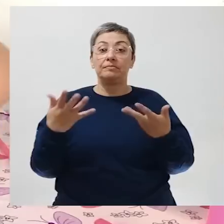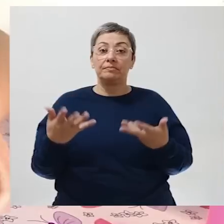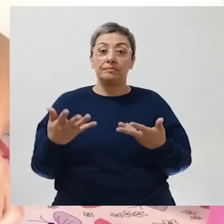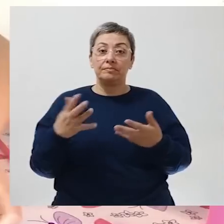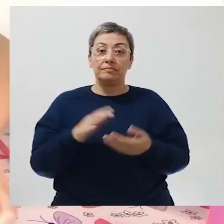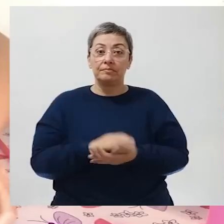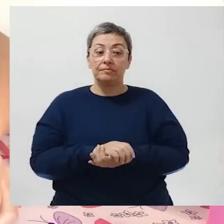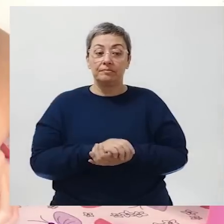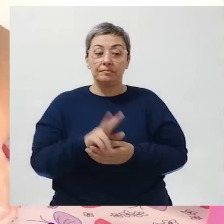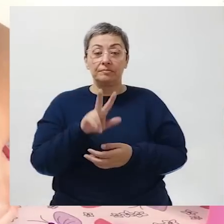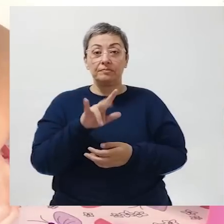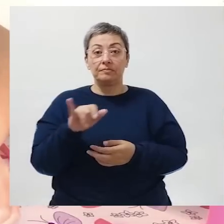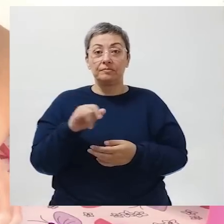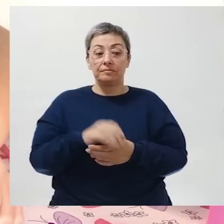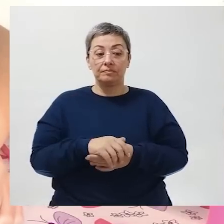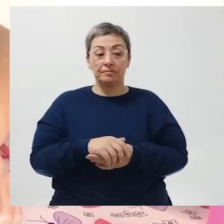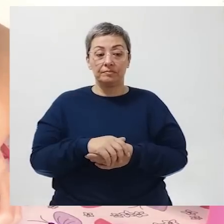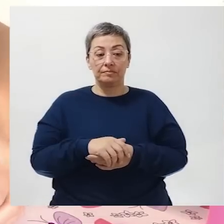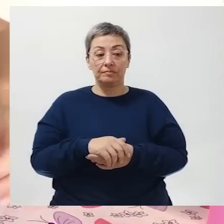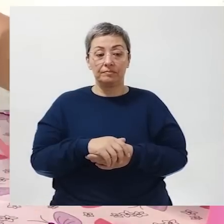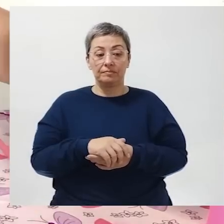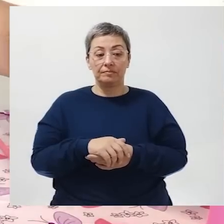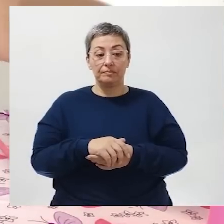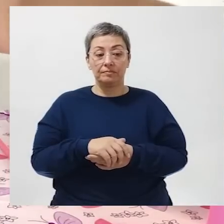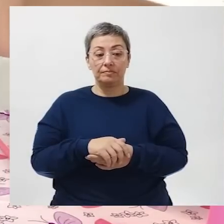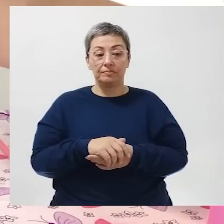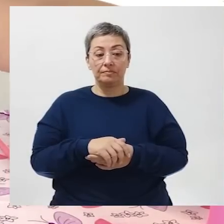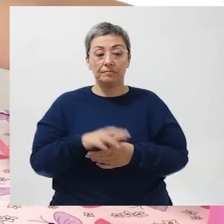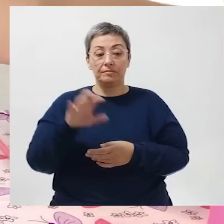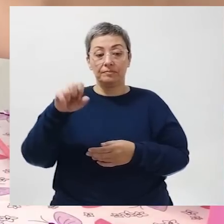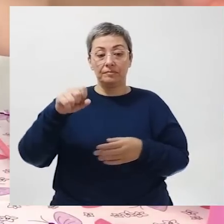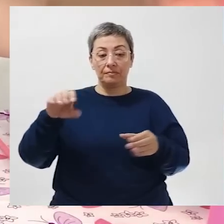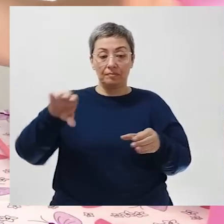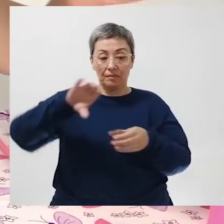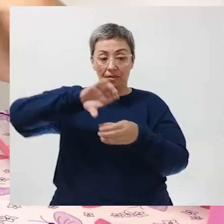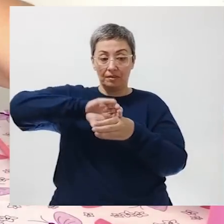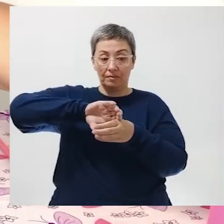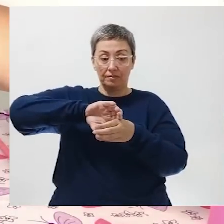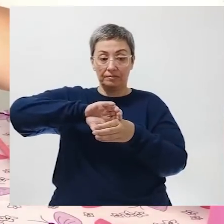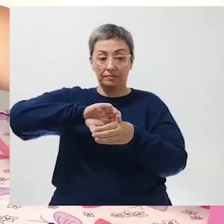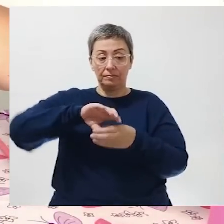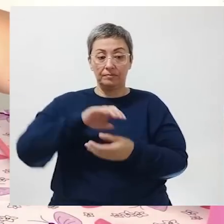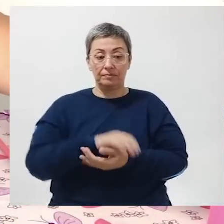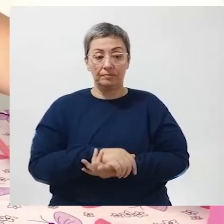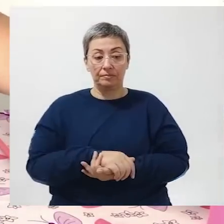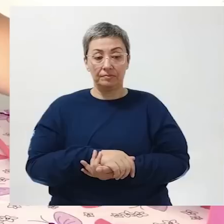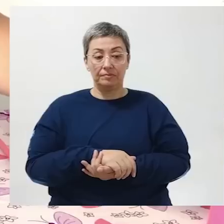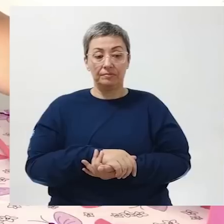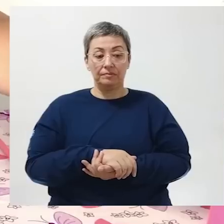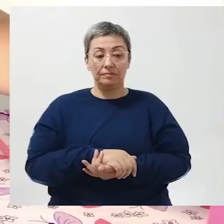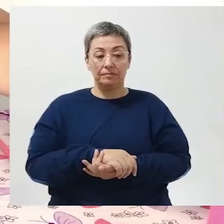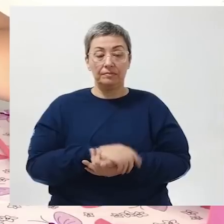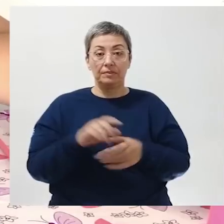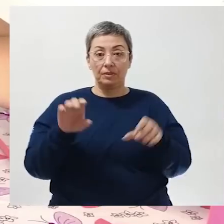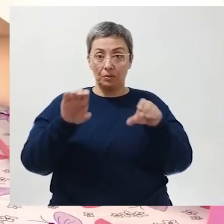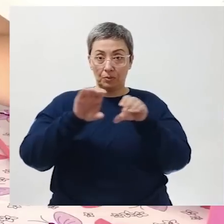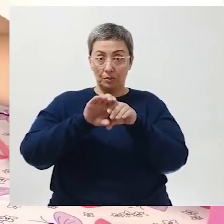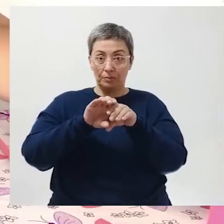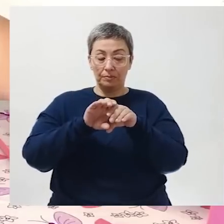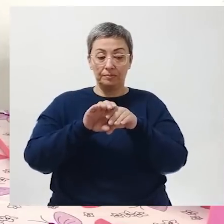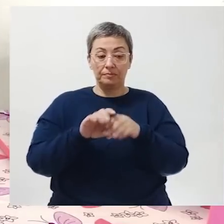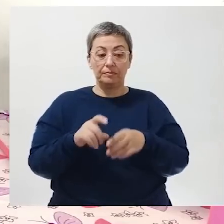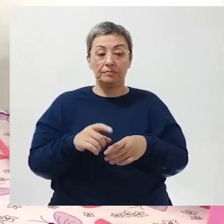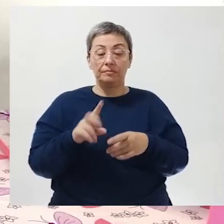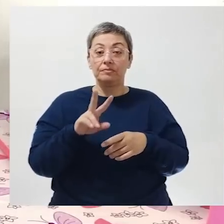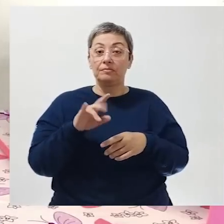Aí, nós vamos pegar aquele copinho que a gente colou, tá? Que a gente grudou um no